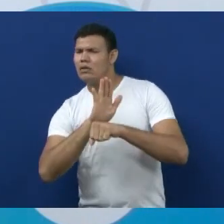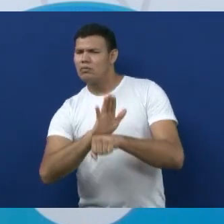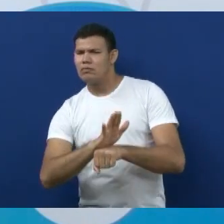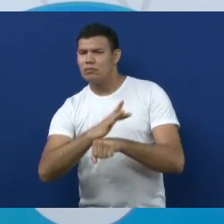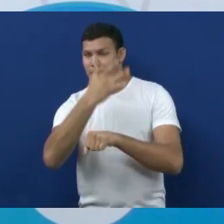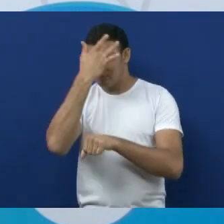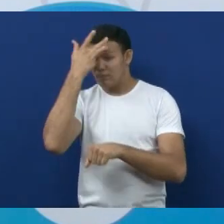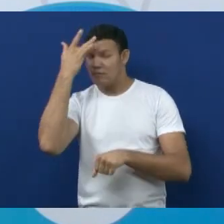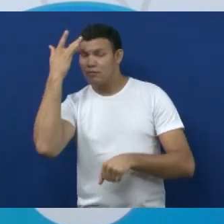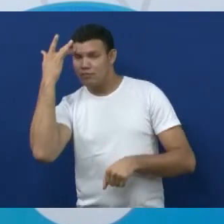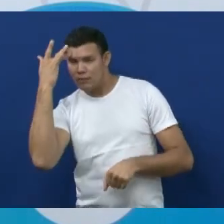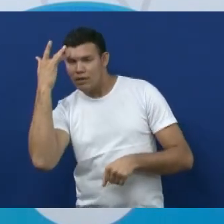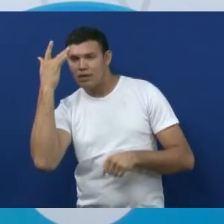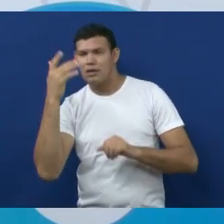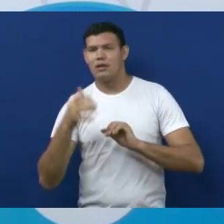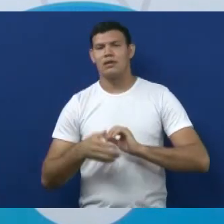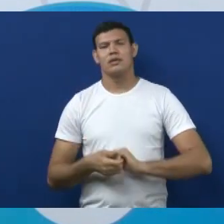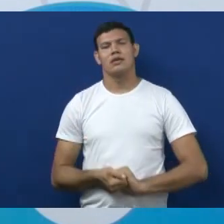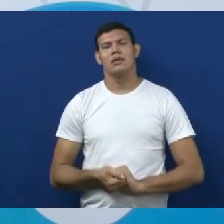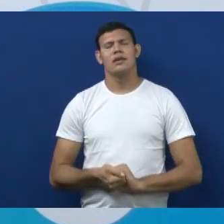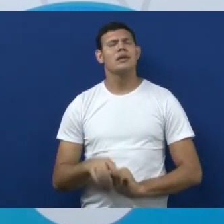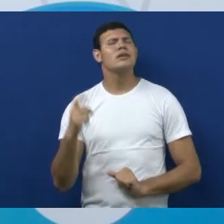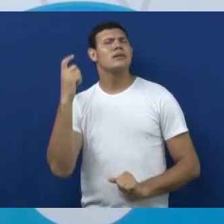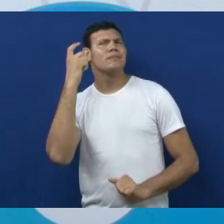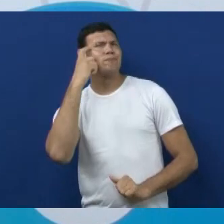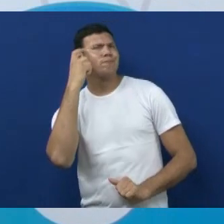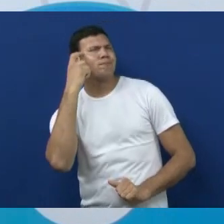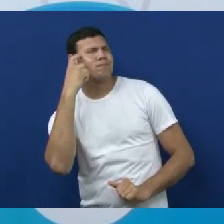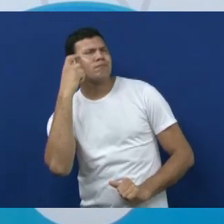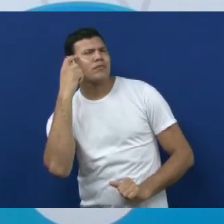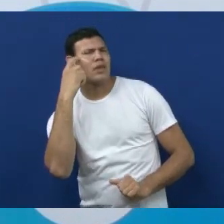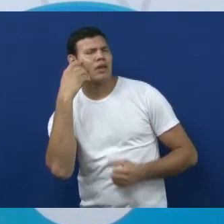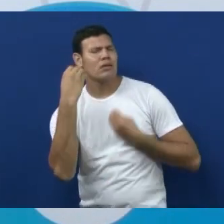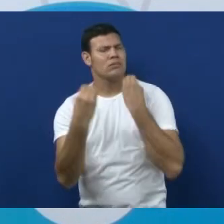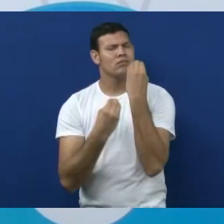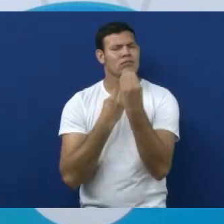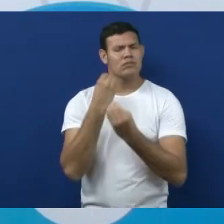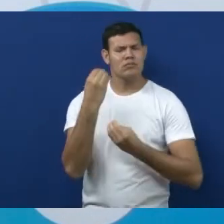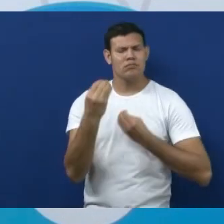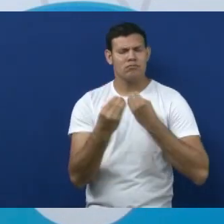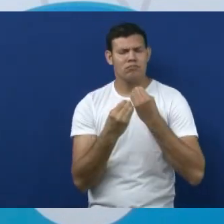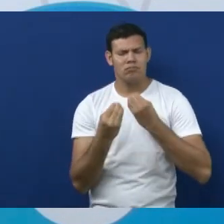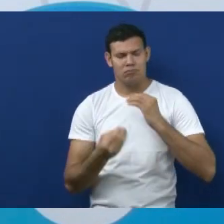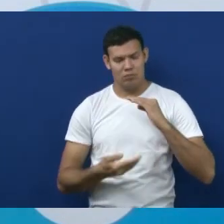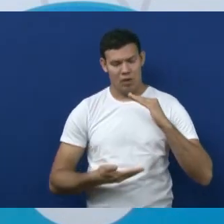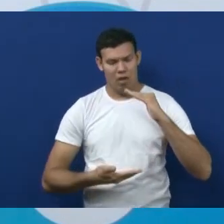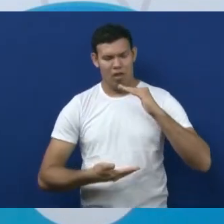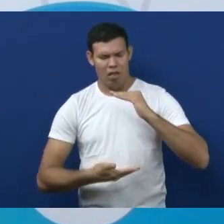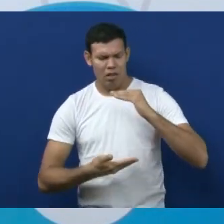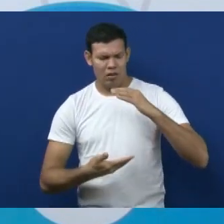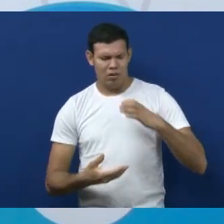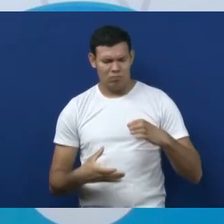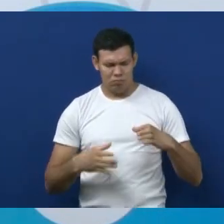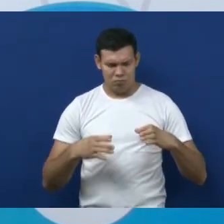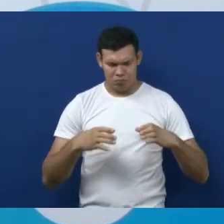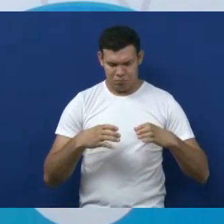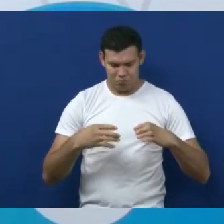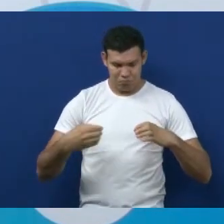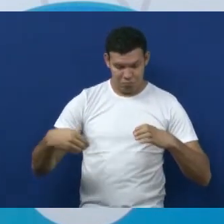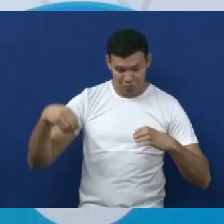porque é simples. Ou então pense junto comigo. Imagina que num recipiente você vai misturar